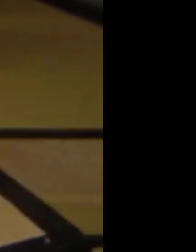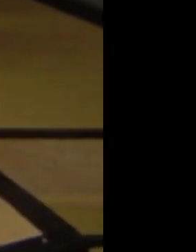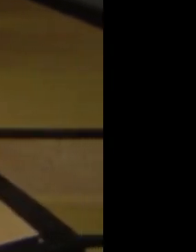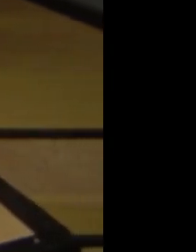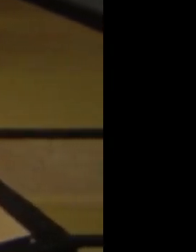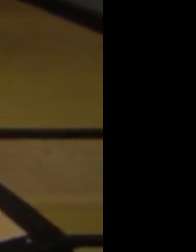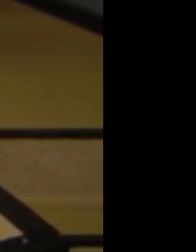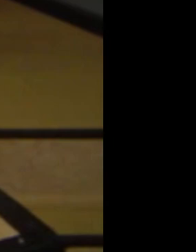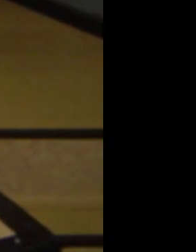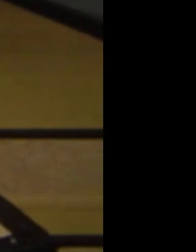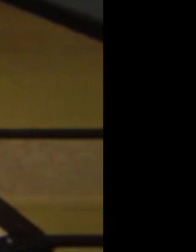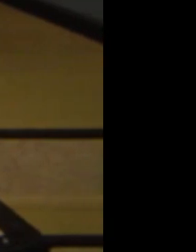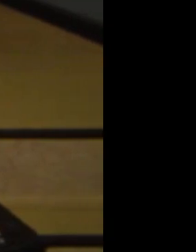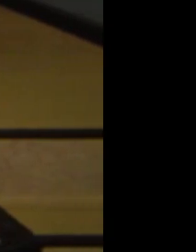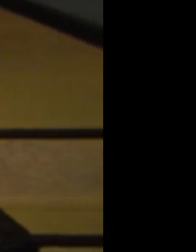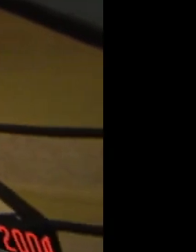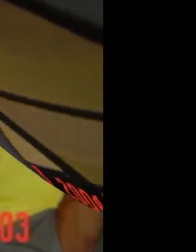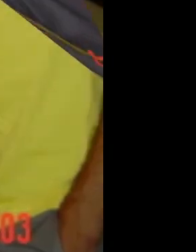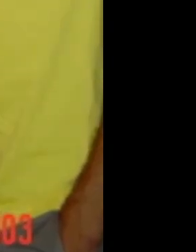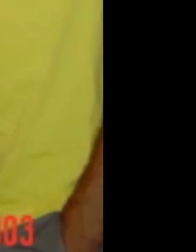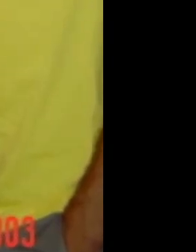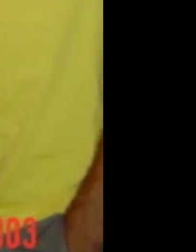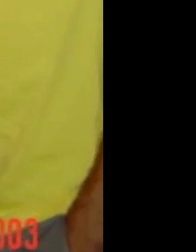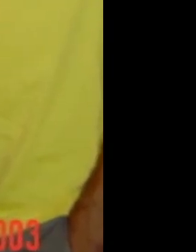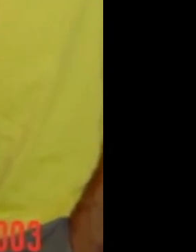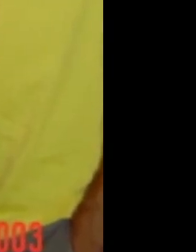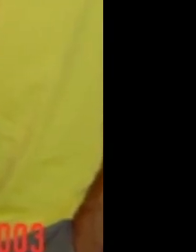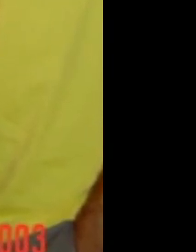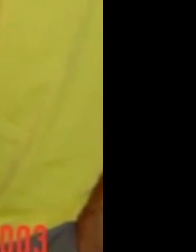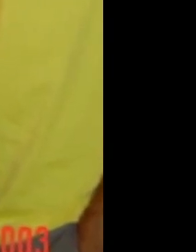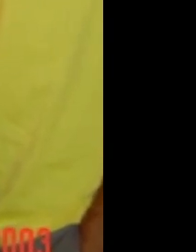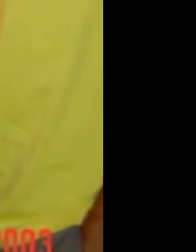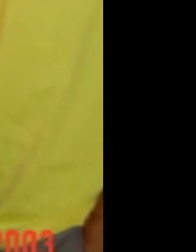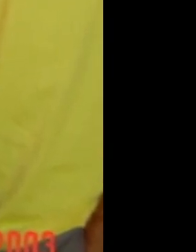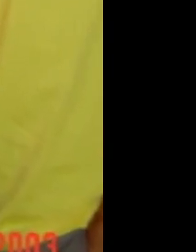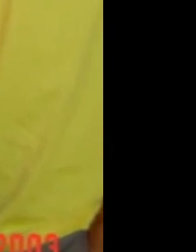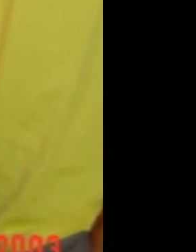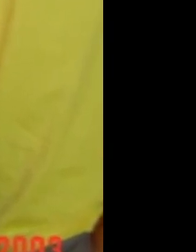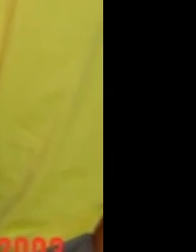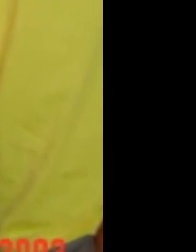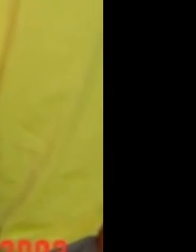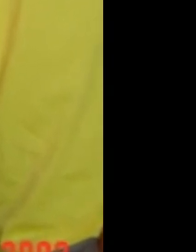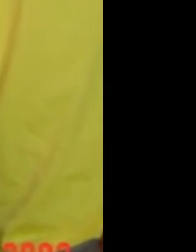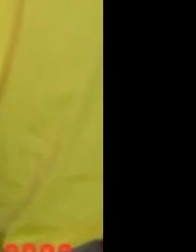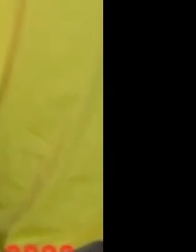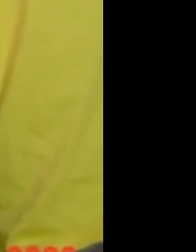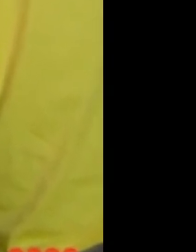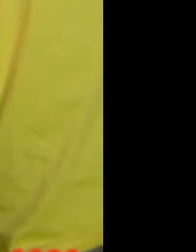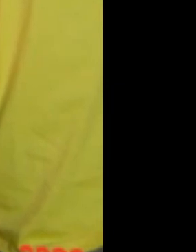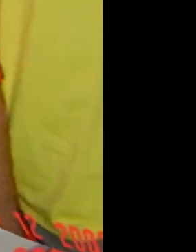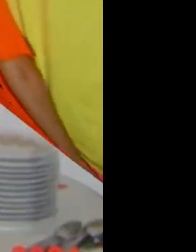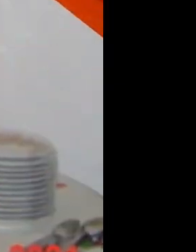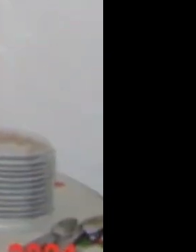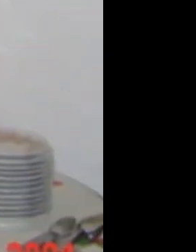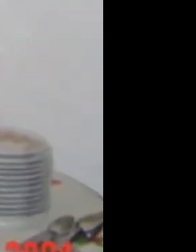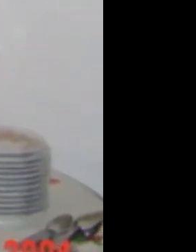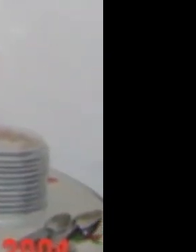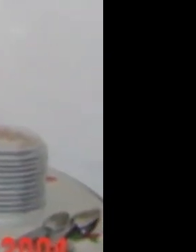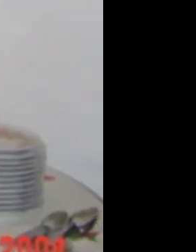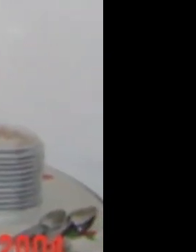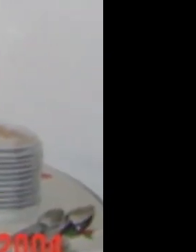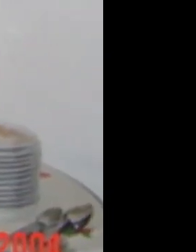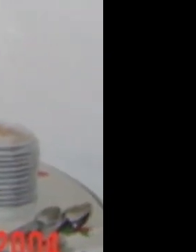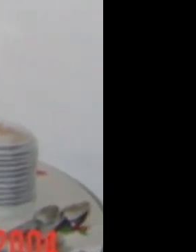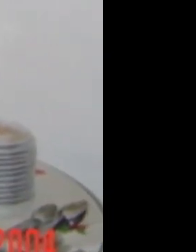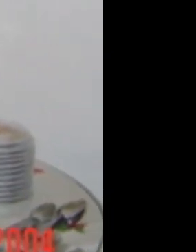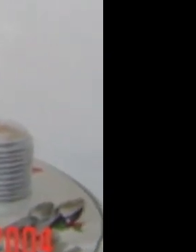hoje ninguém mais fala no seu bandolim. Naquela mesa tá faltando